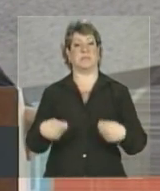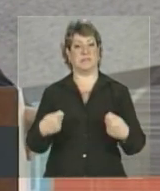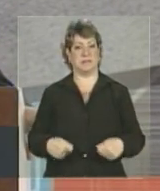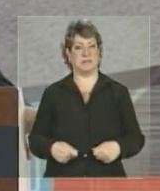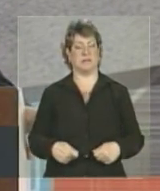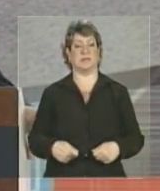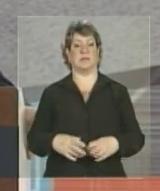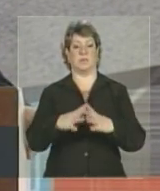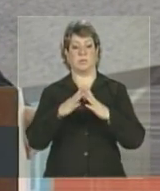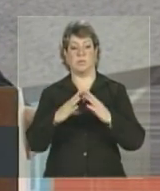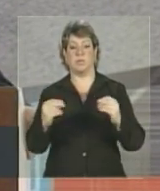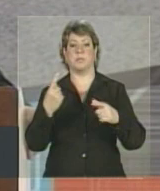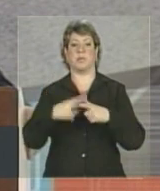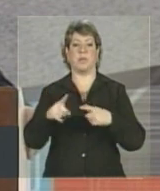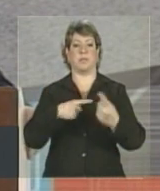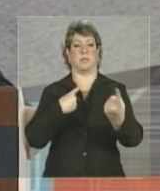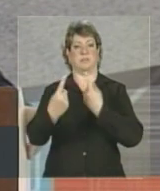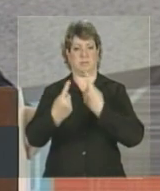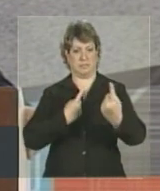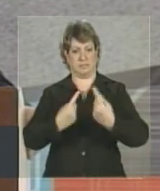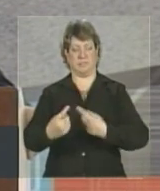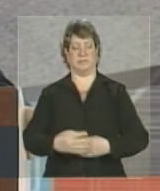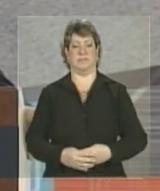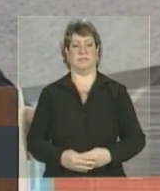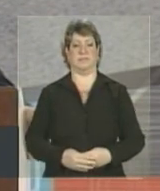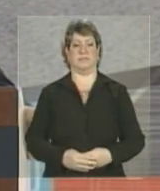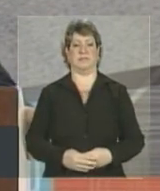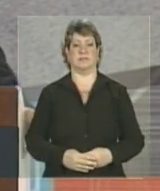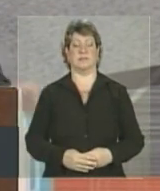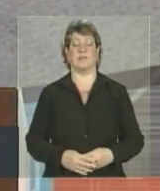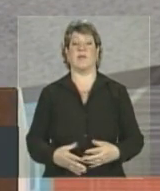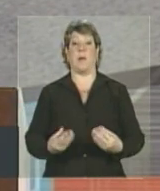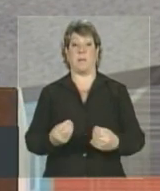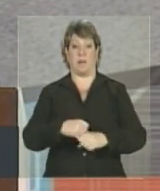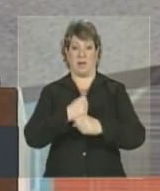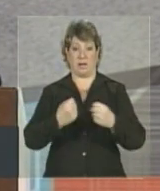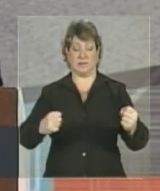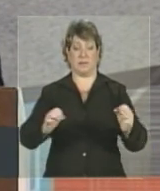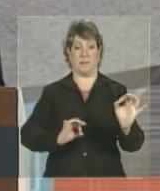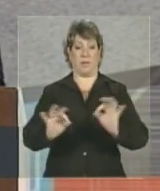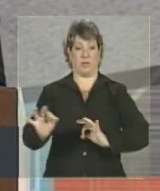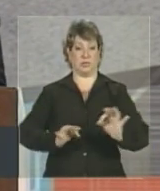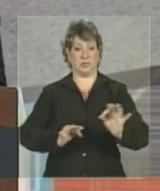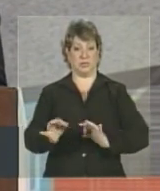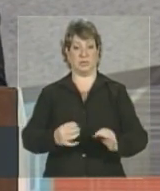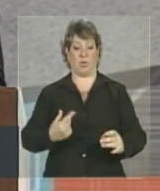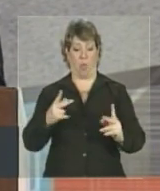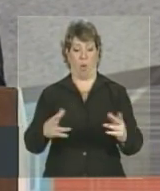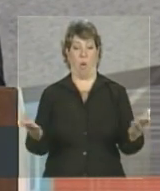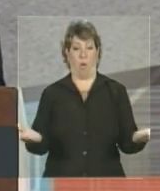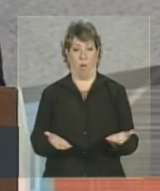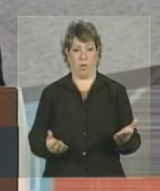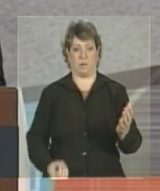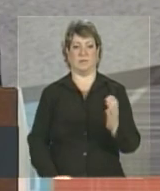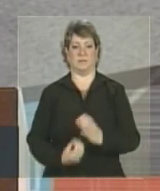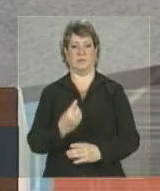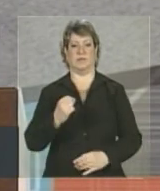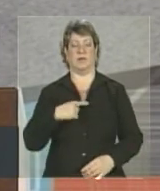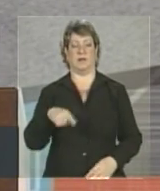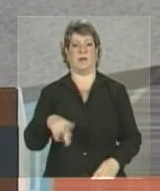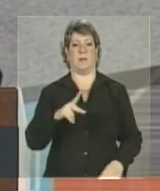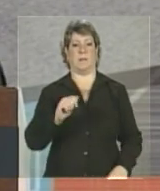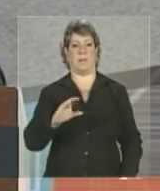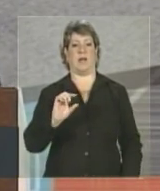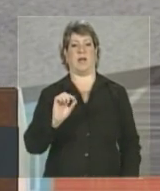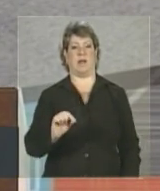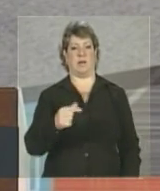de soluções imediatas nesta área. Grandes projetos, como o que estamos lançando hoje, com este PAC